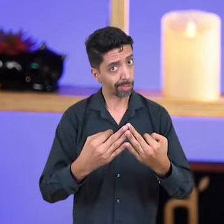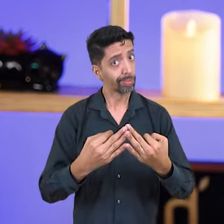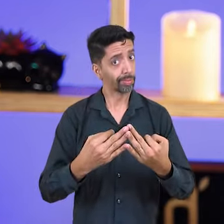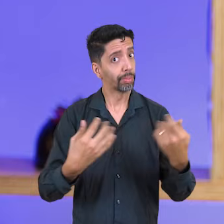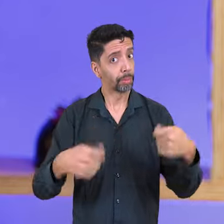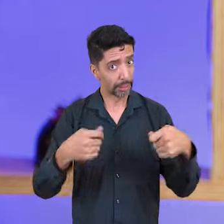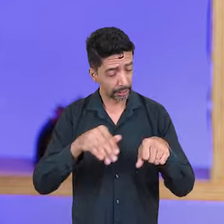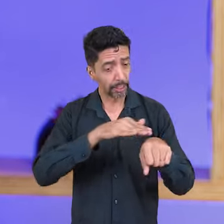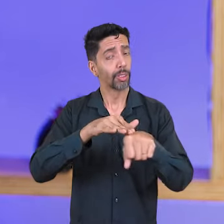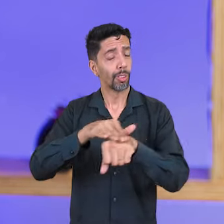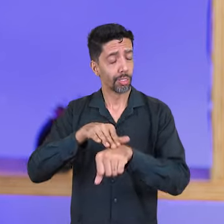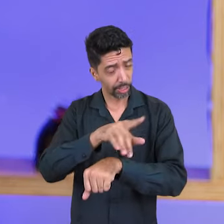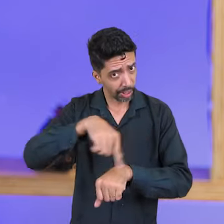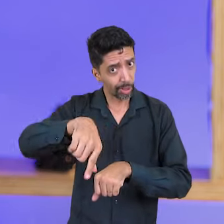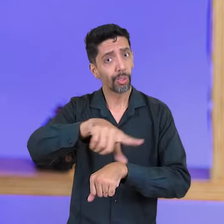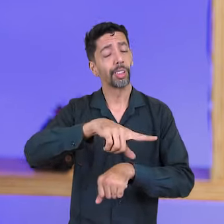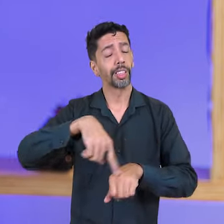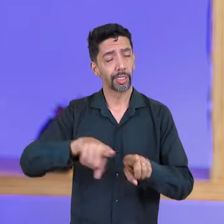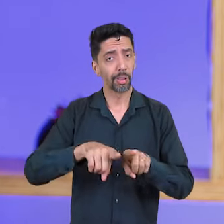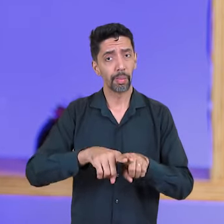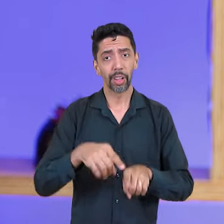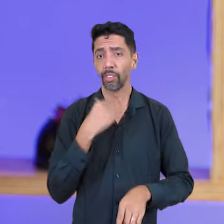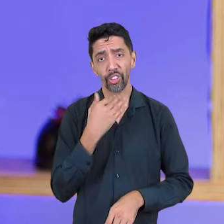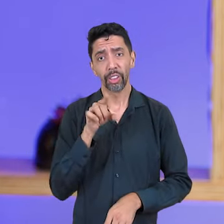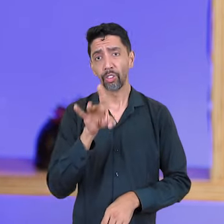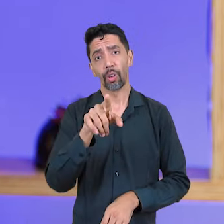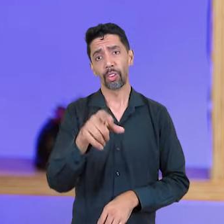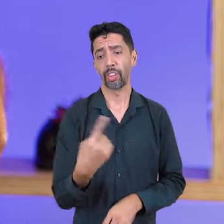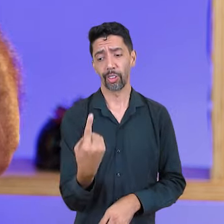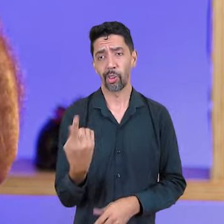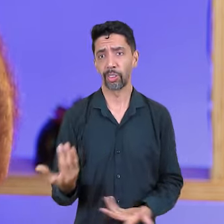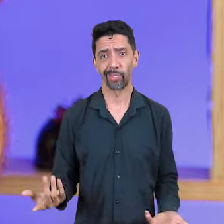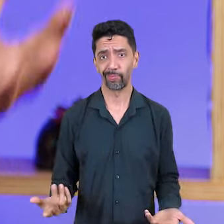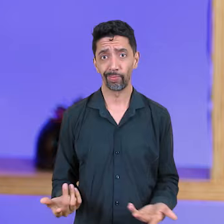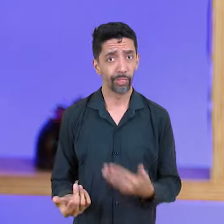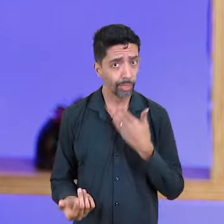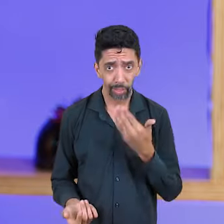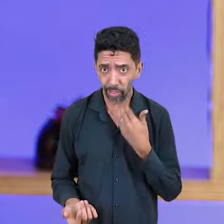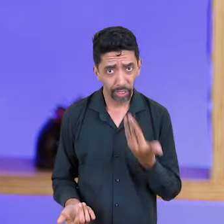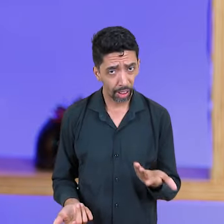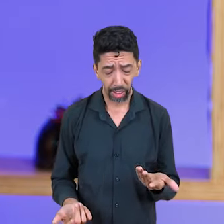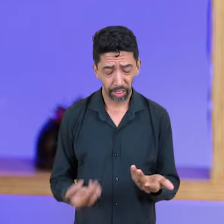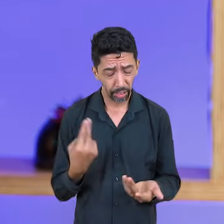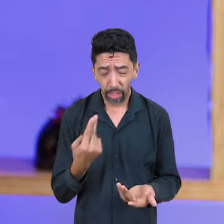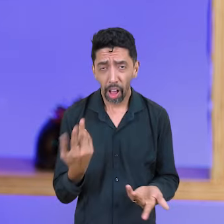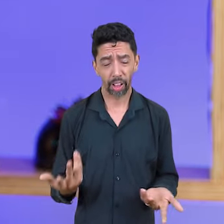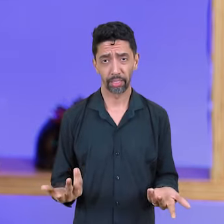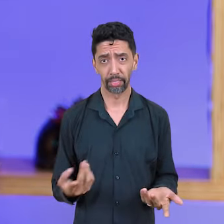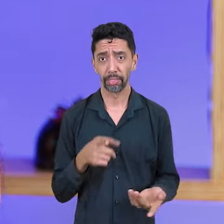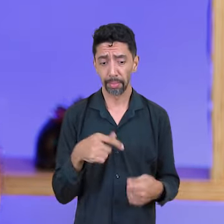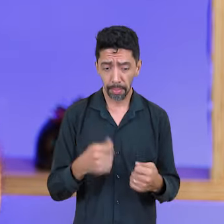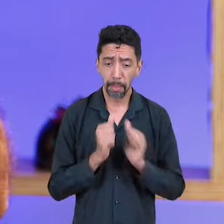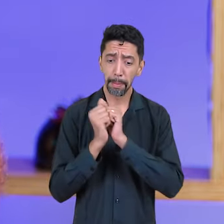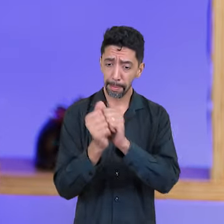da família, porque se a gente não fizer isso, não adianta sozinho. Ninguém constrói um lar